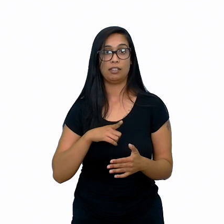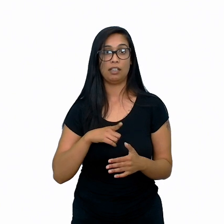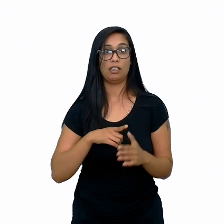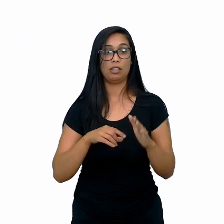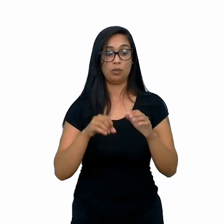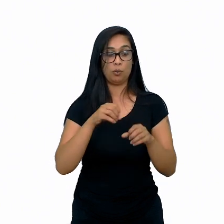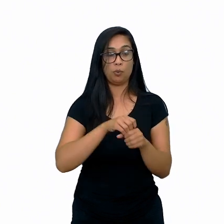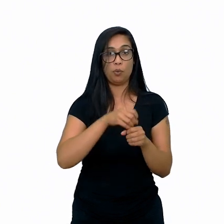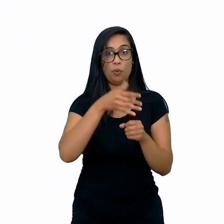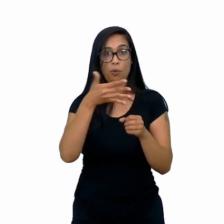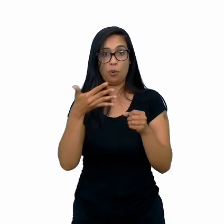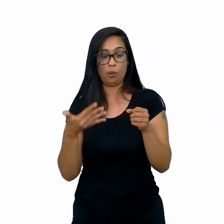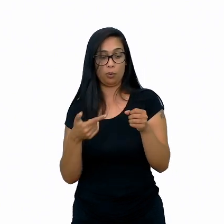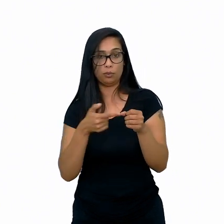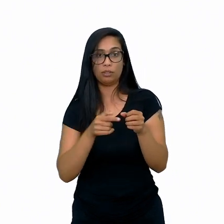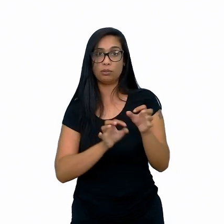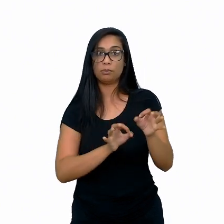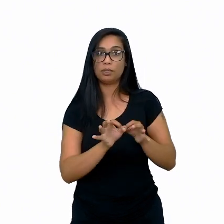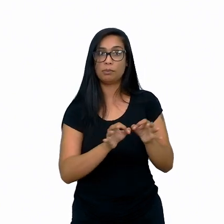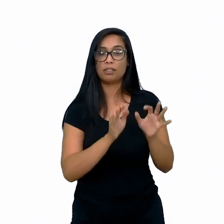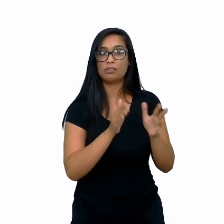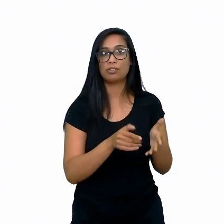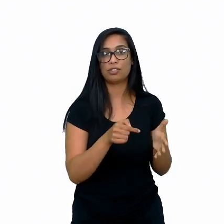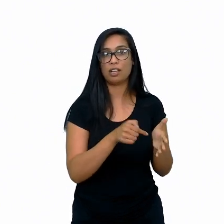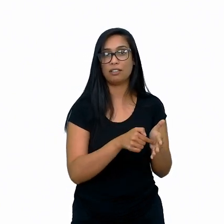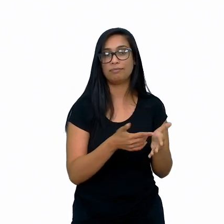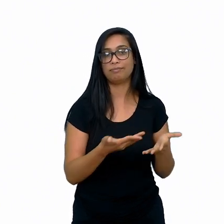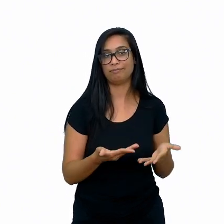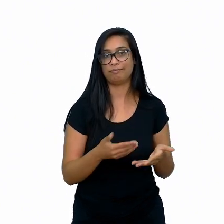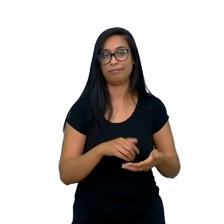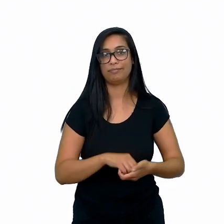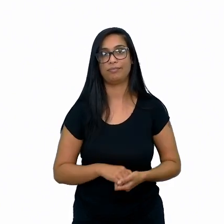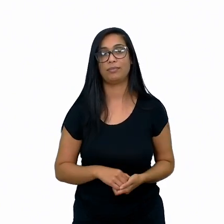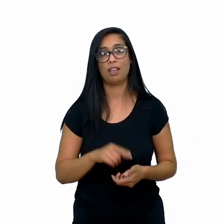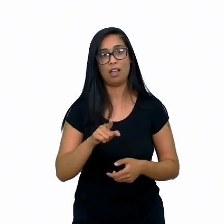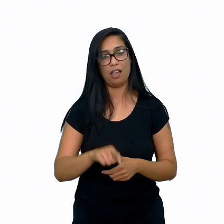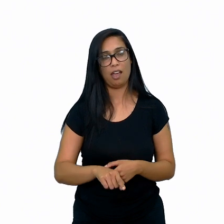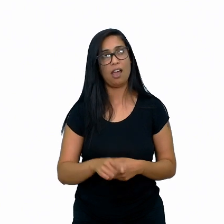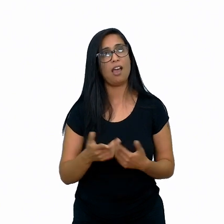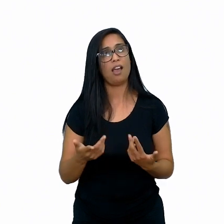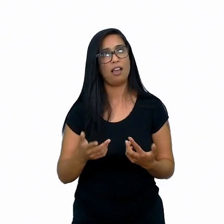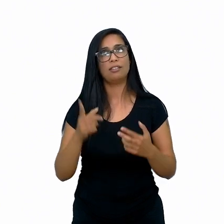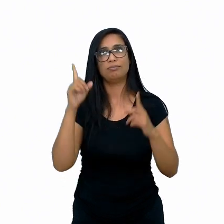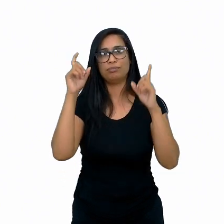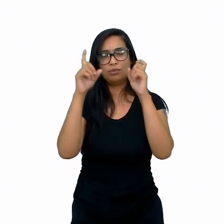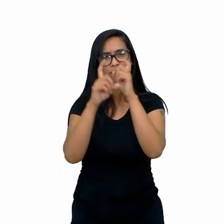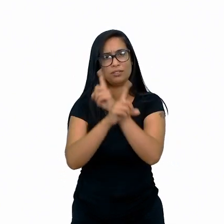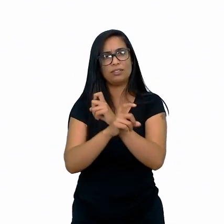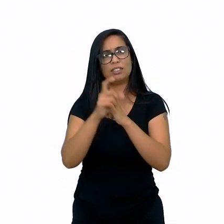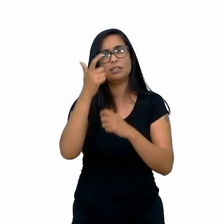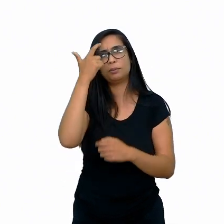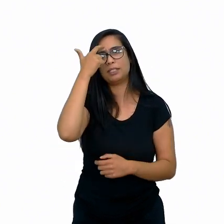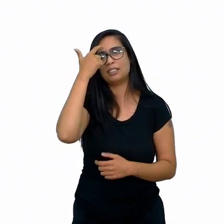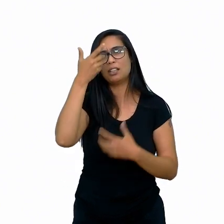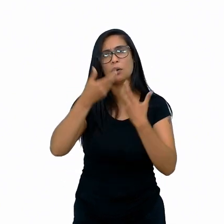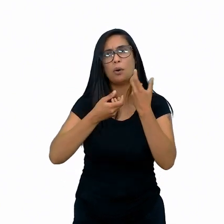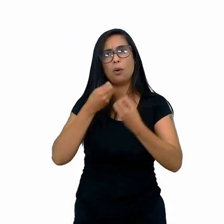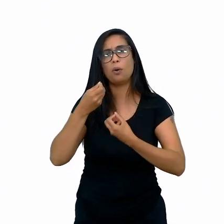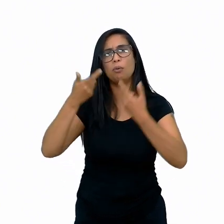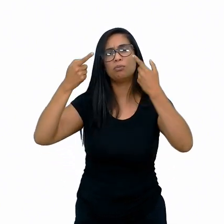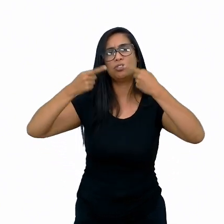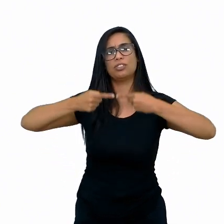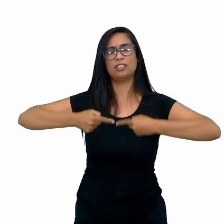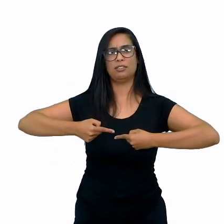temático pronto, posto. Né? É difícil não pensar em como isso pode ser desafiador para